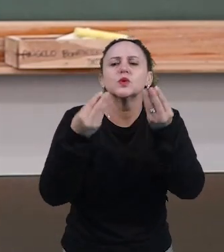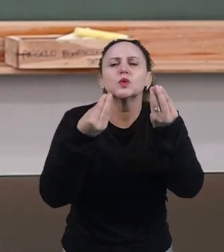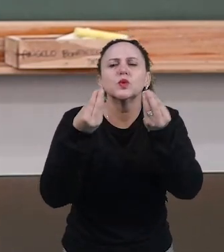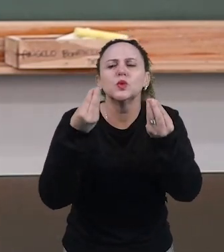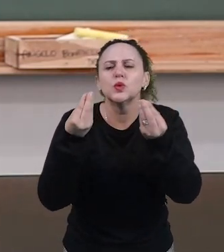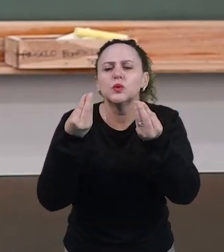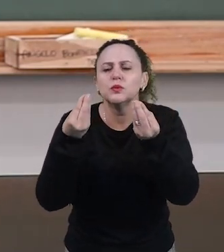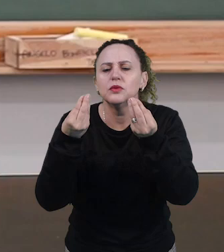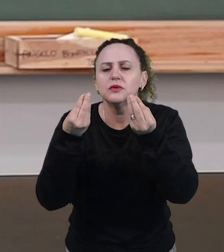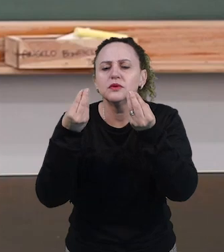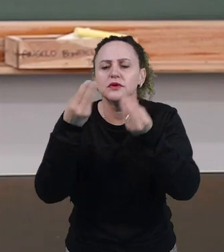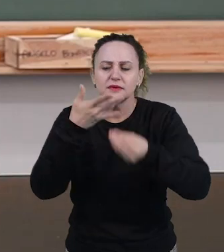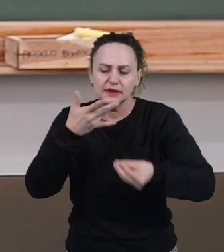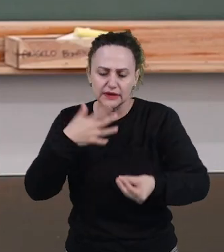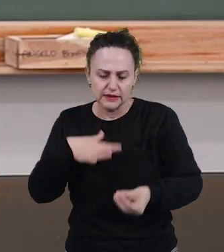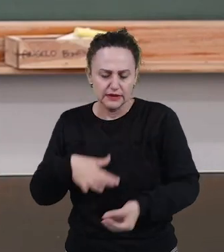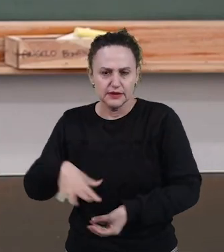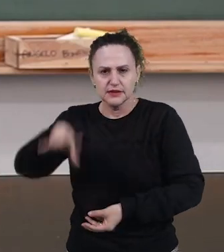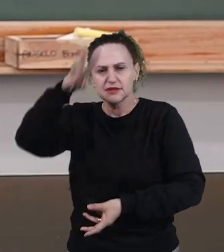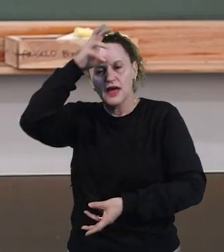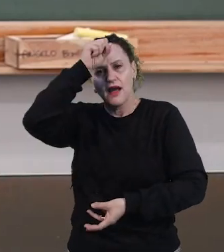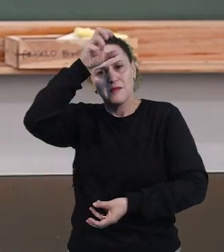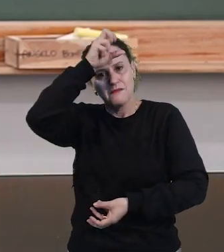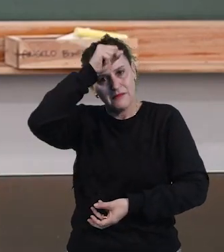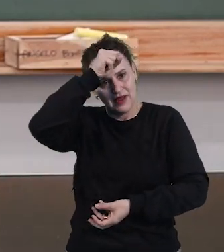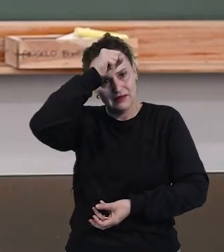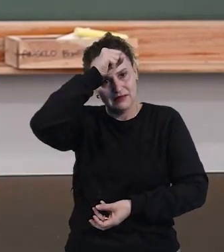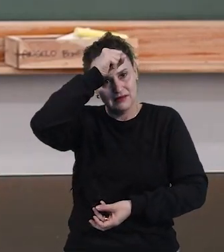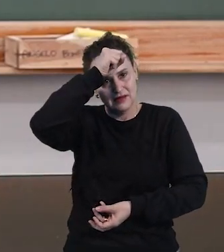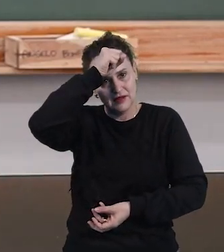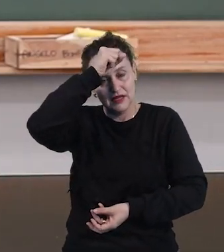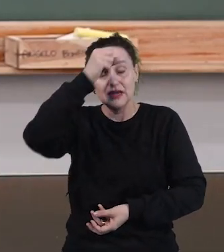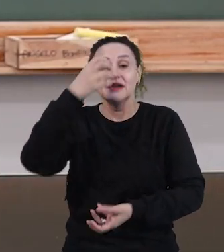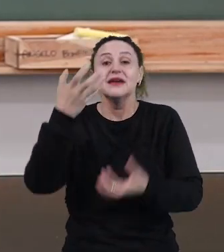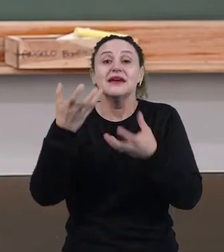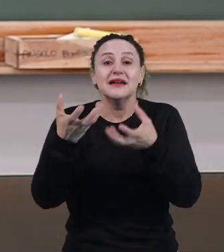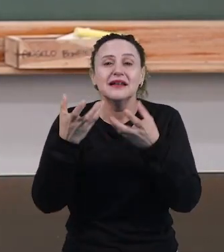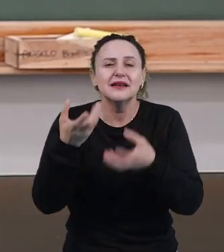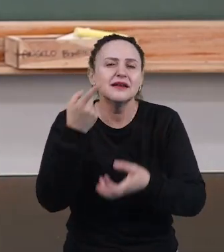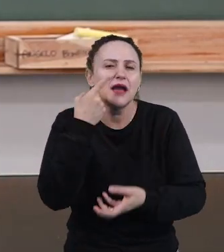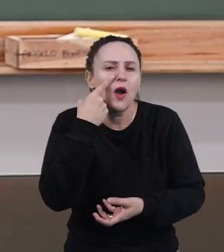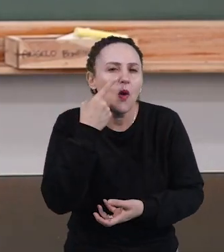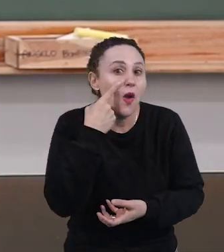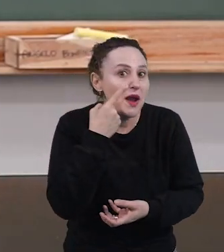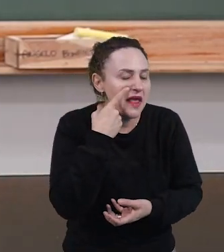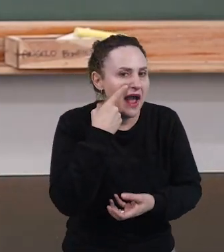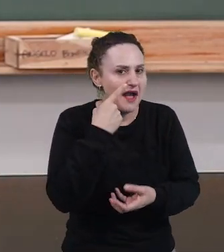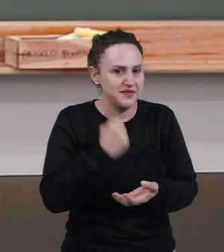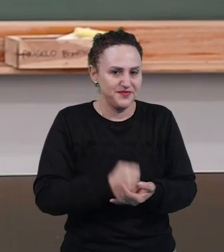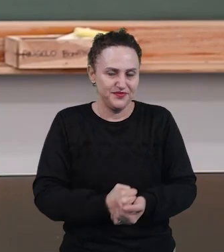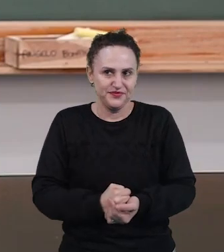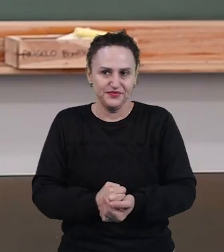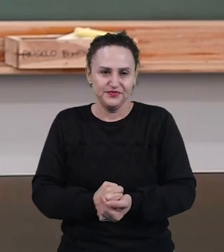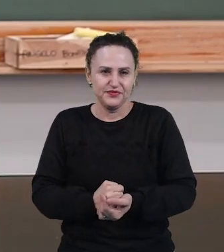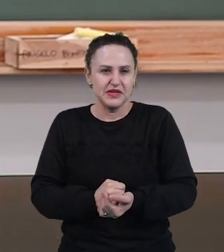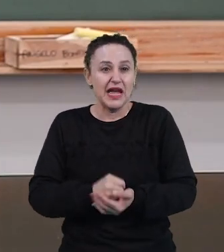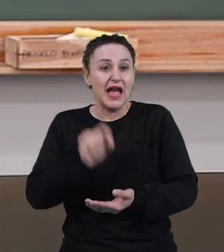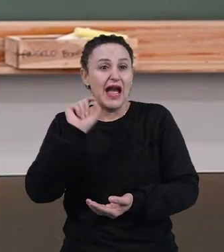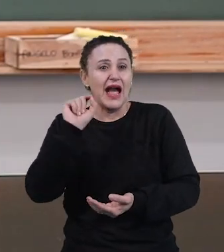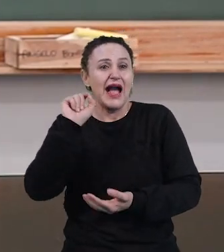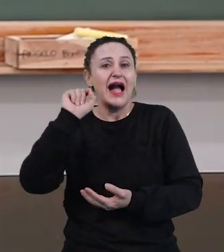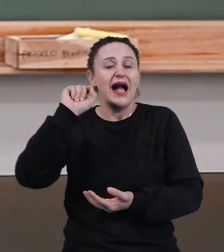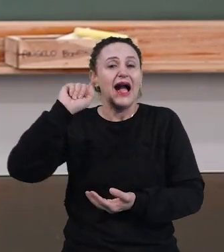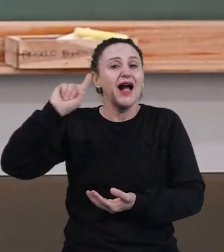crianças, né, ele queria entender, né, ele queria olhar além do erro, não que o erro podia